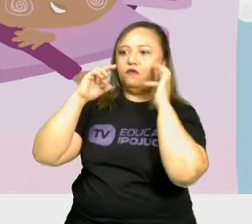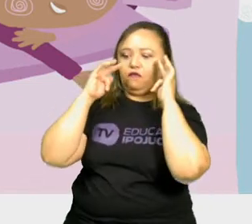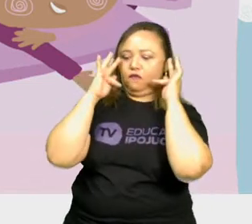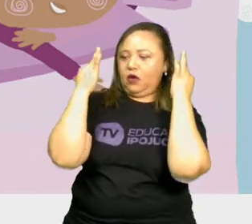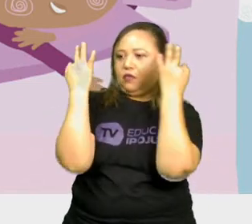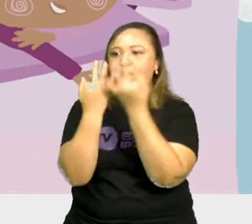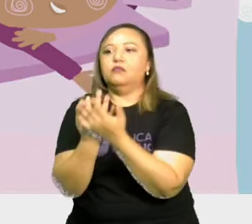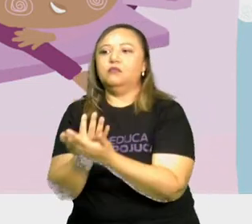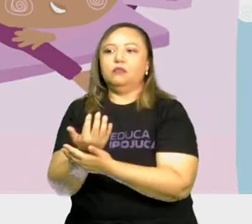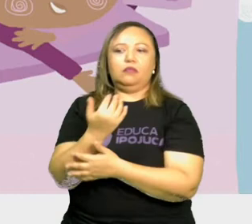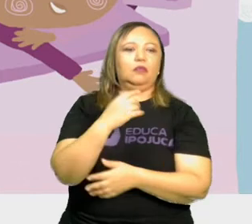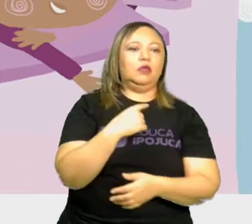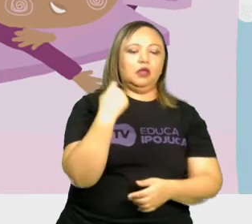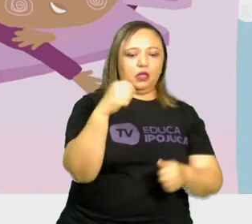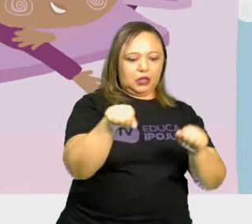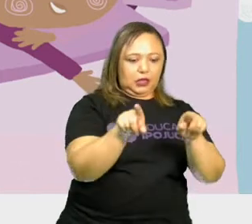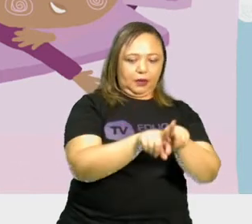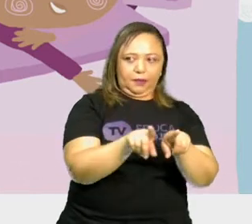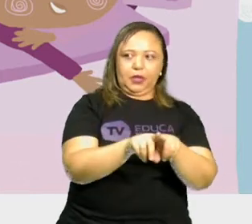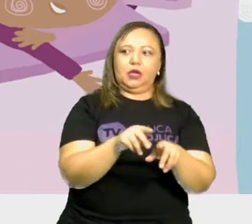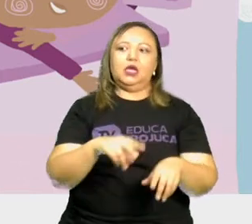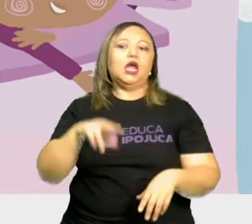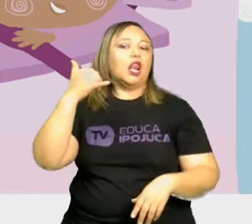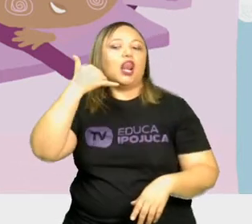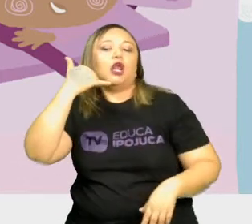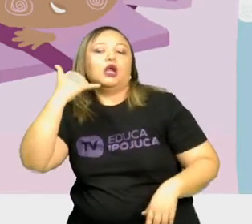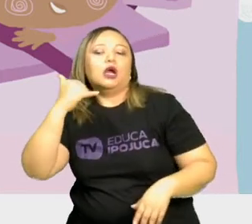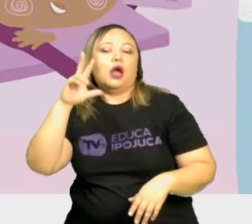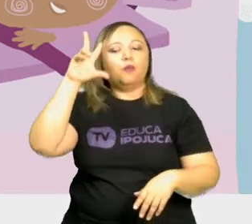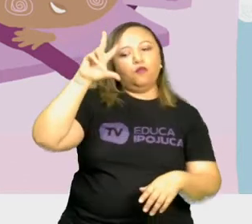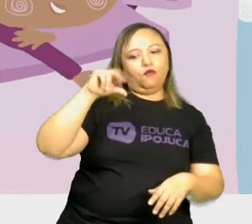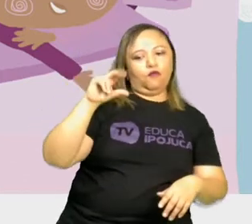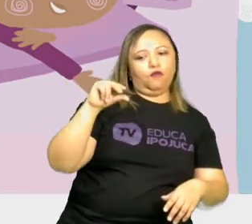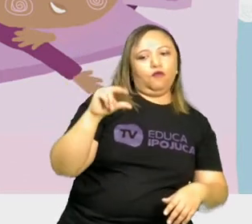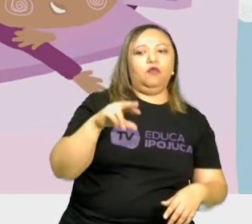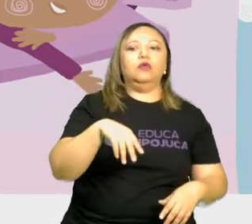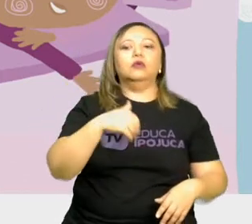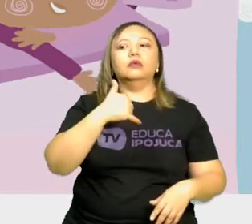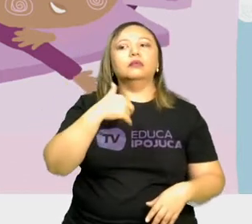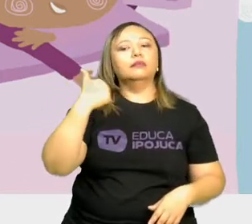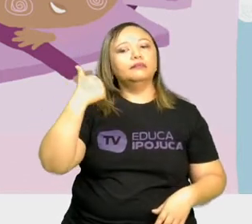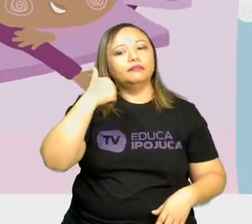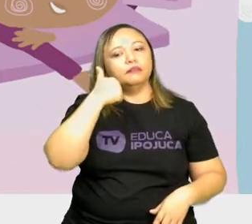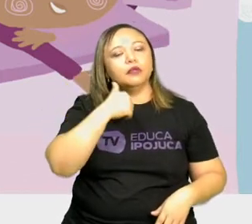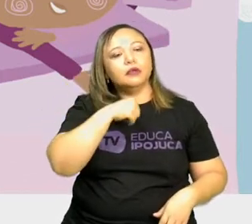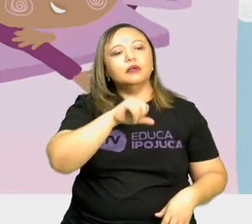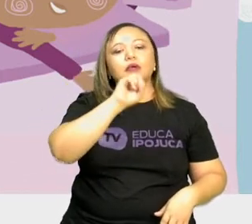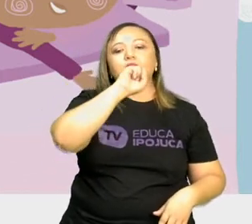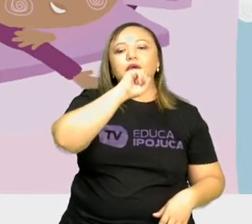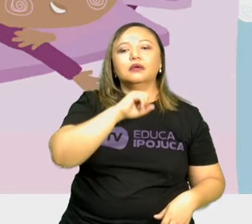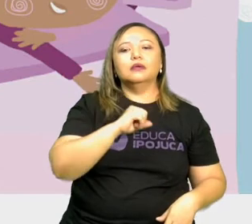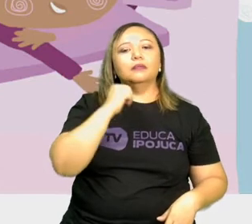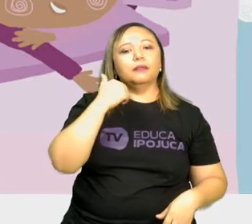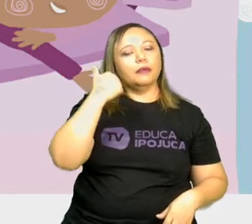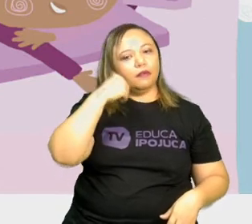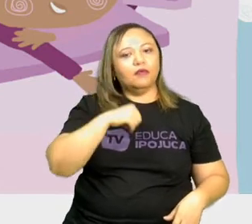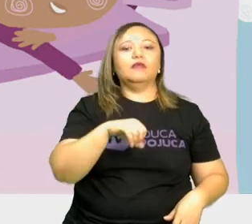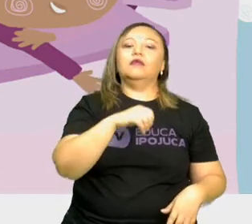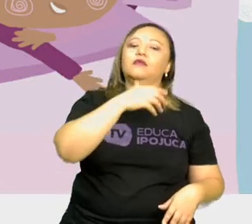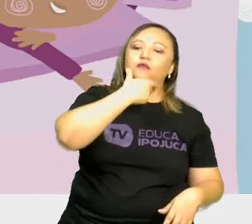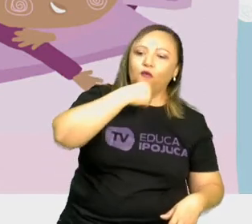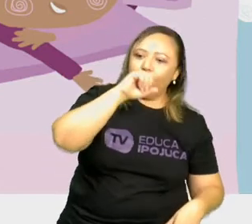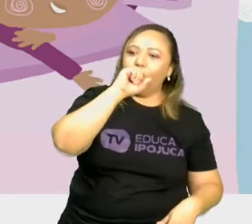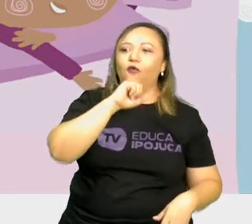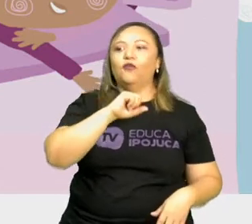de ligar aos avós. Vão ter de ser muito pacientes e nem todos os dias vão estar contentes.